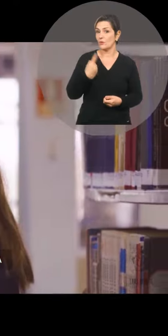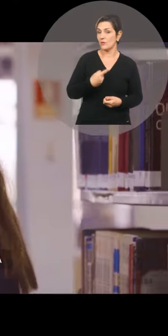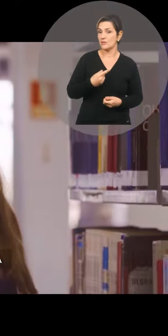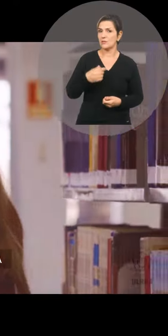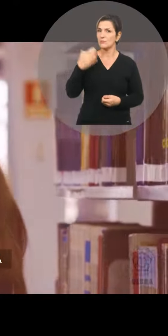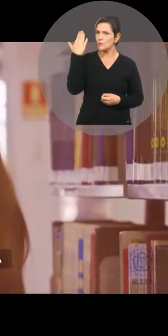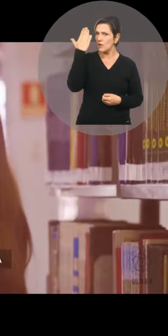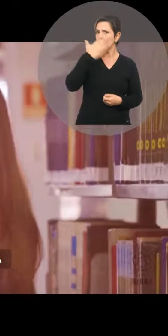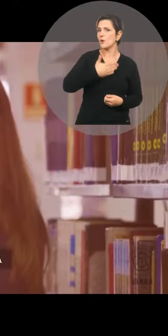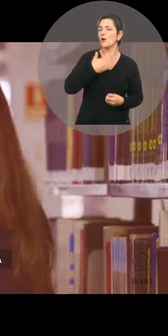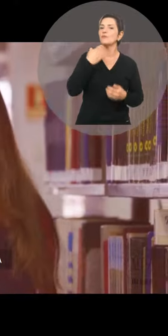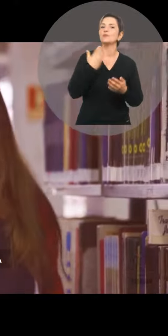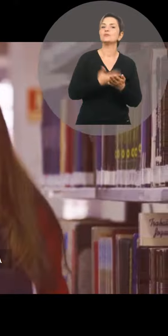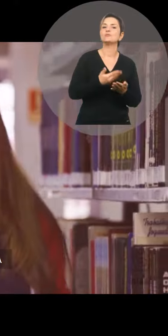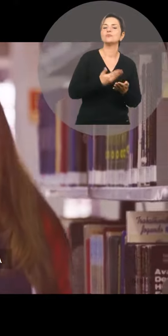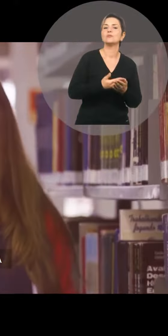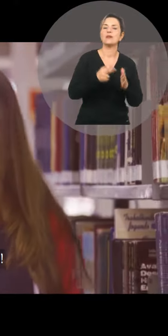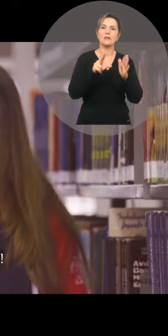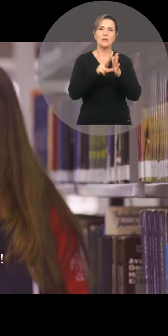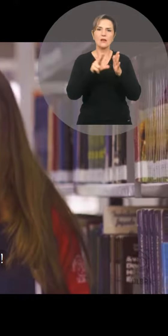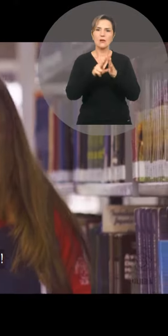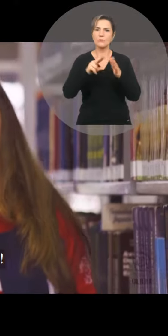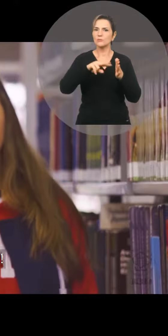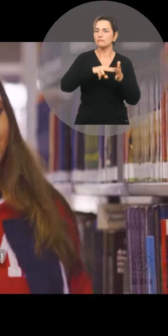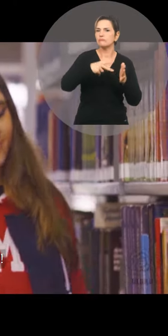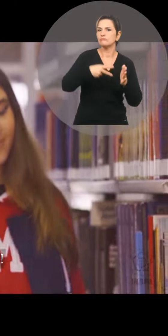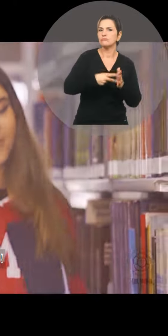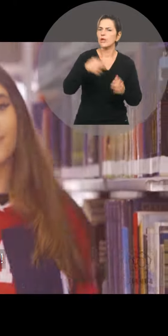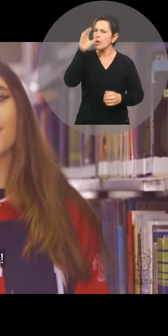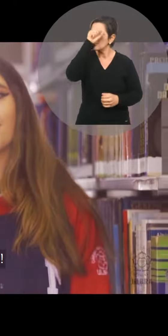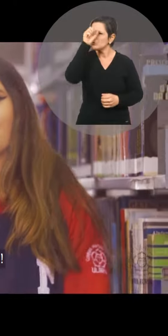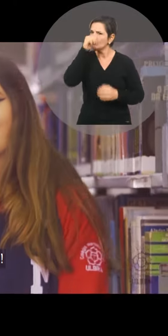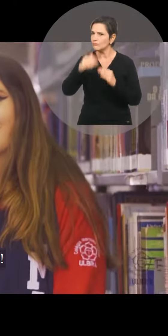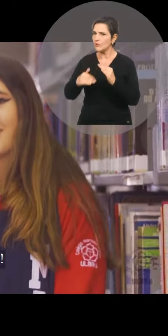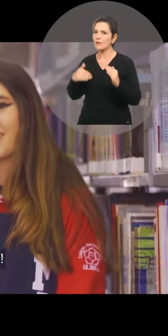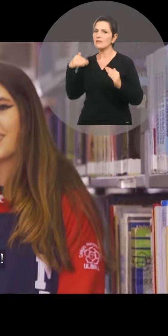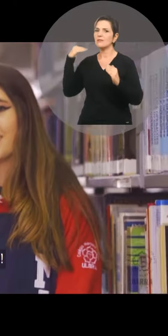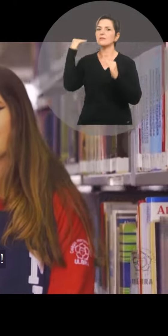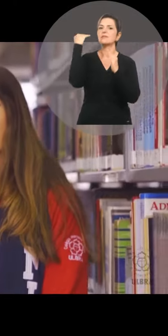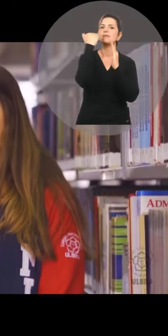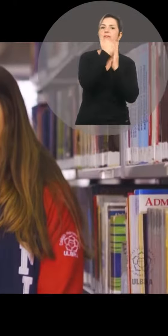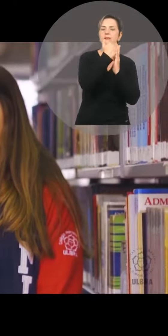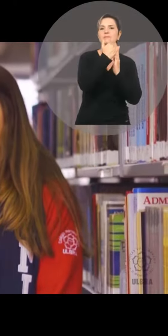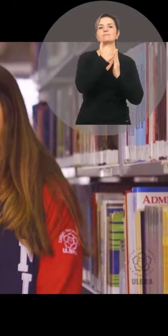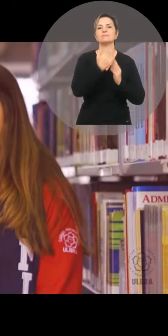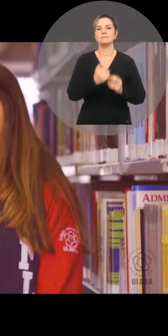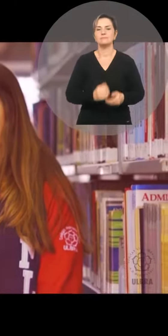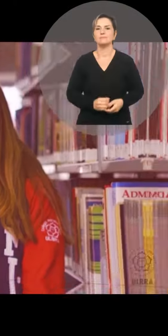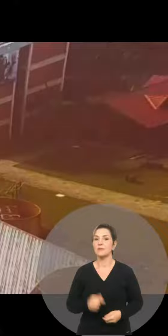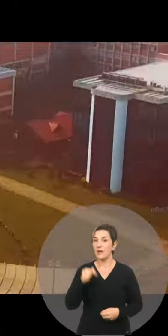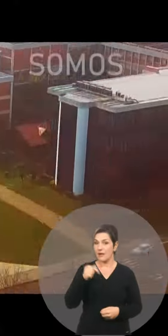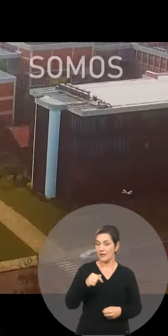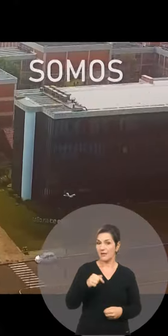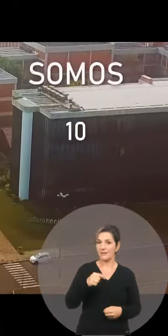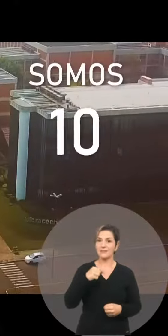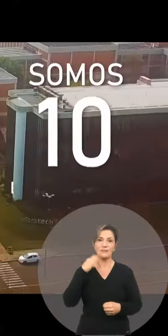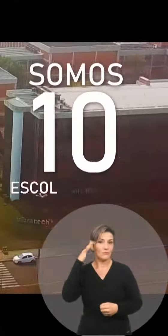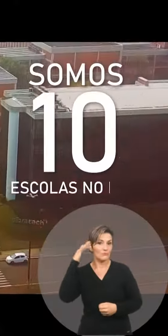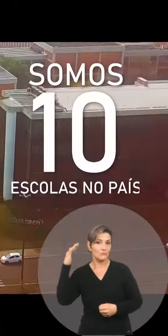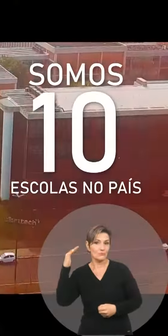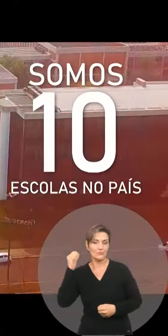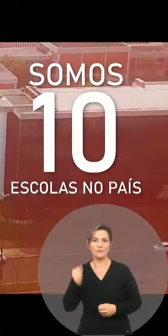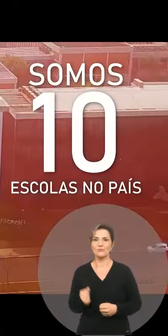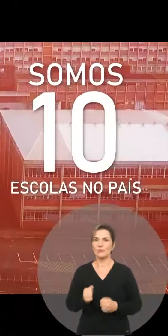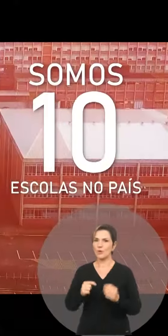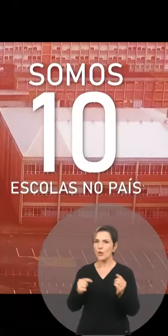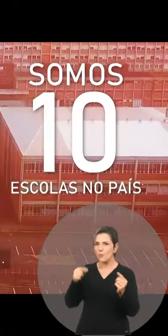Nós somos a prova de que estudar na UBRA é sinônimo de aprendizado além dos livros. Aqui, teus sonhos